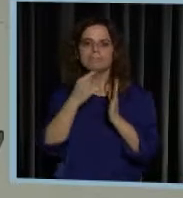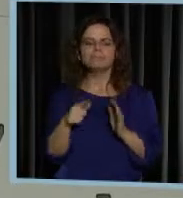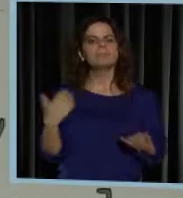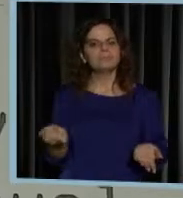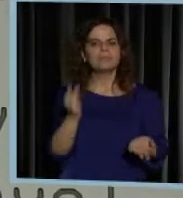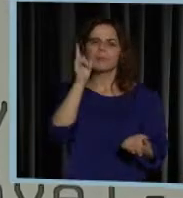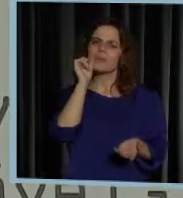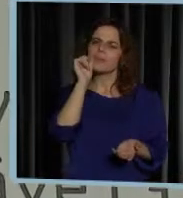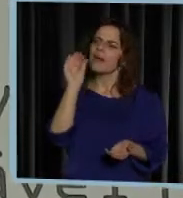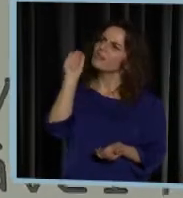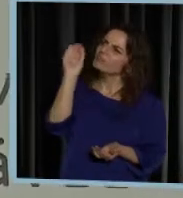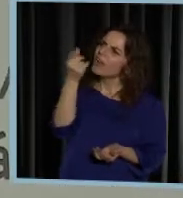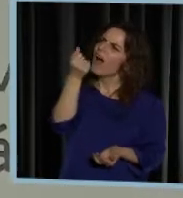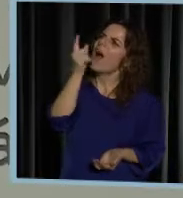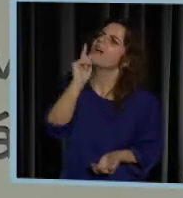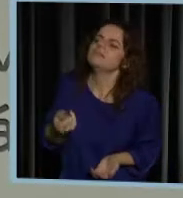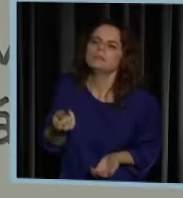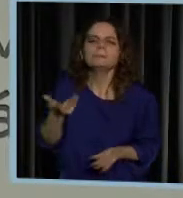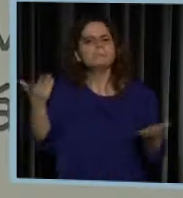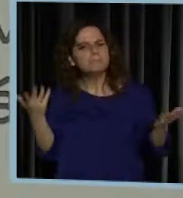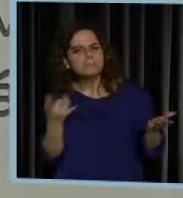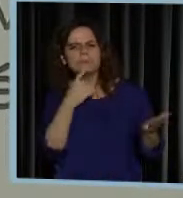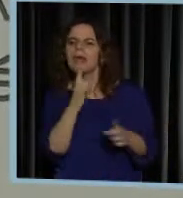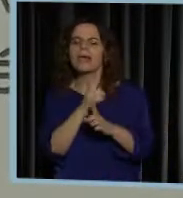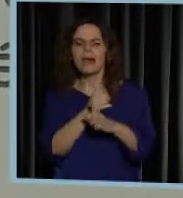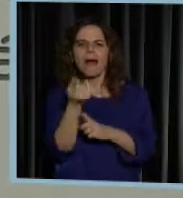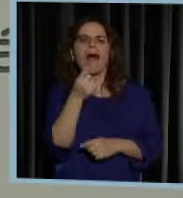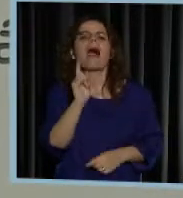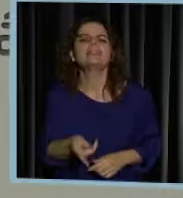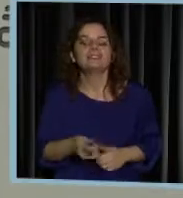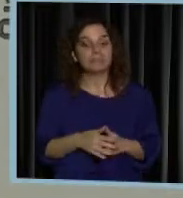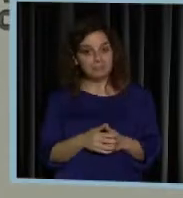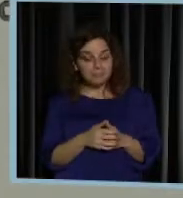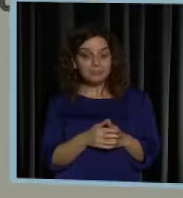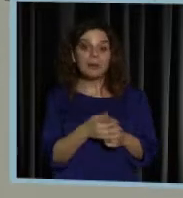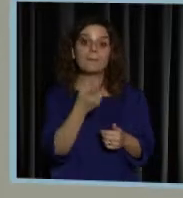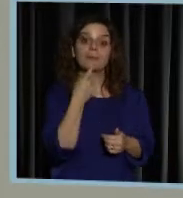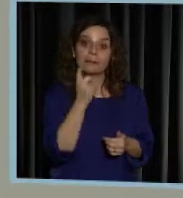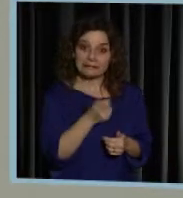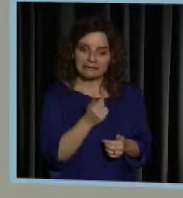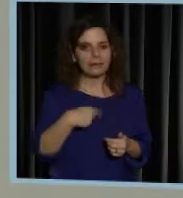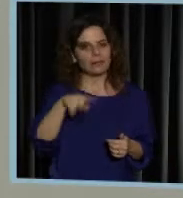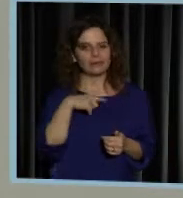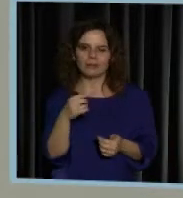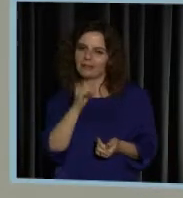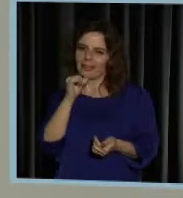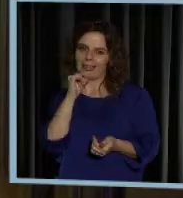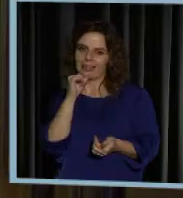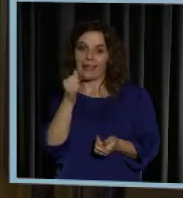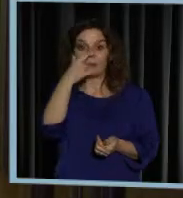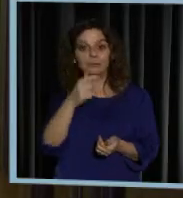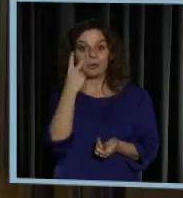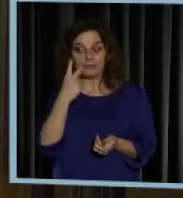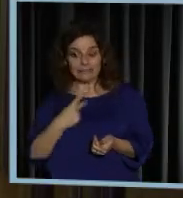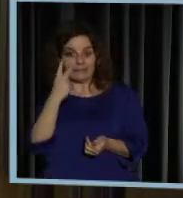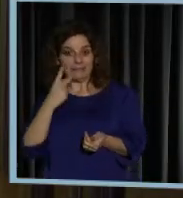criança pergunta ao pai, papá, o que é o dinheiro? O que é o dinheiro? Essa é a pergunta que queremos continuamente colocar aos